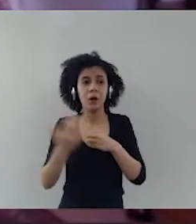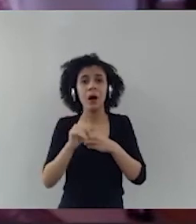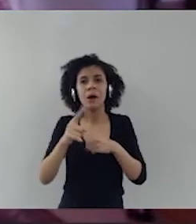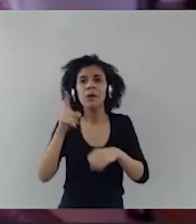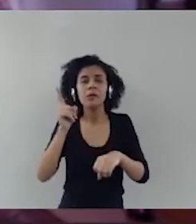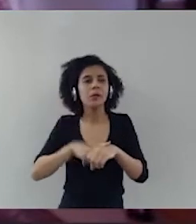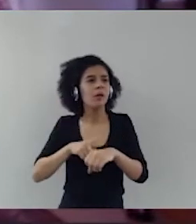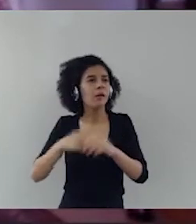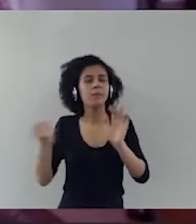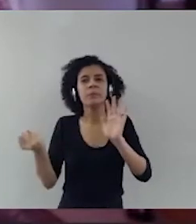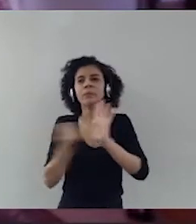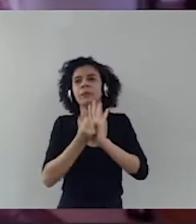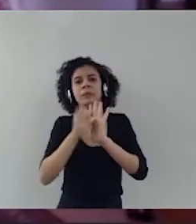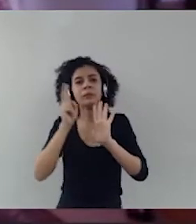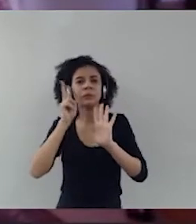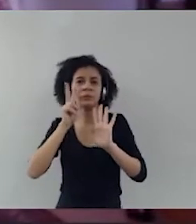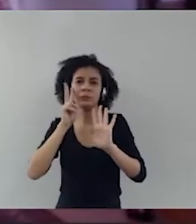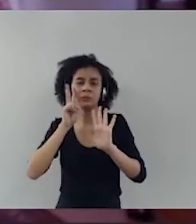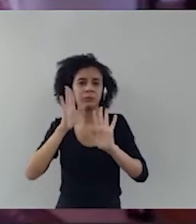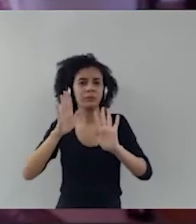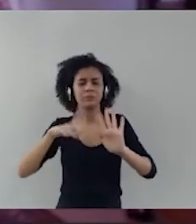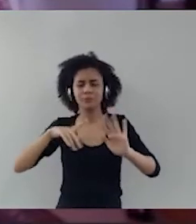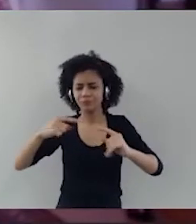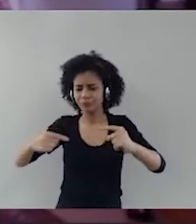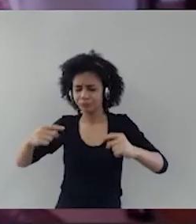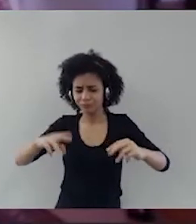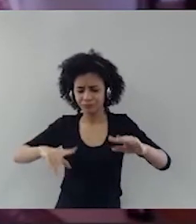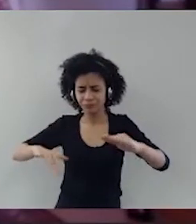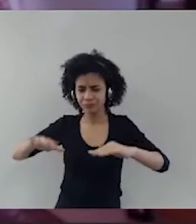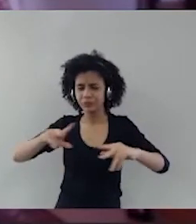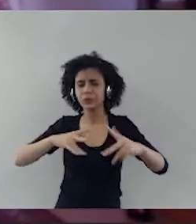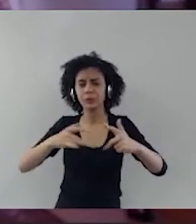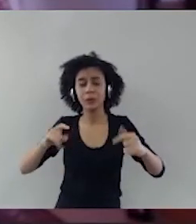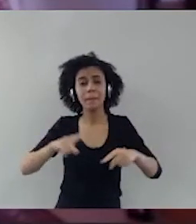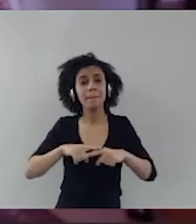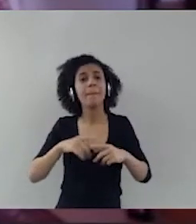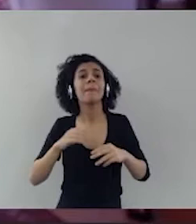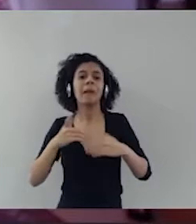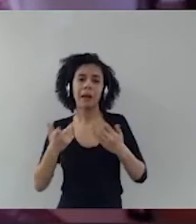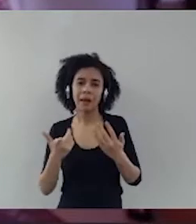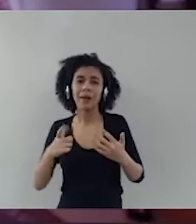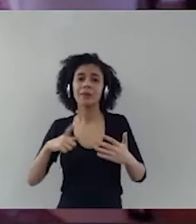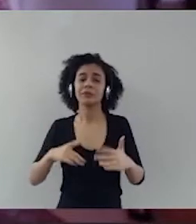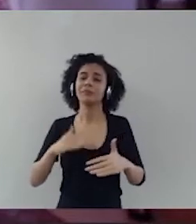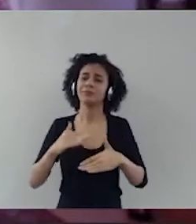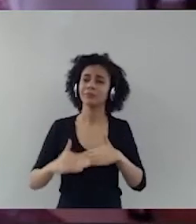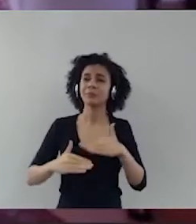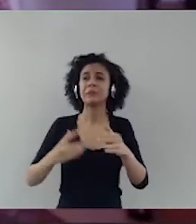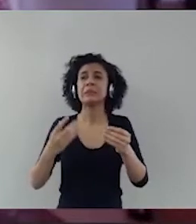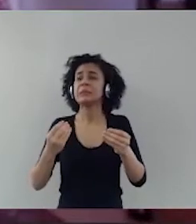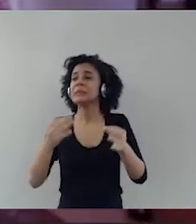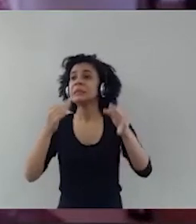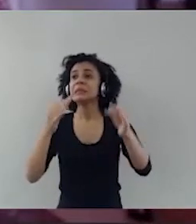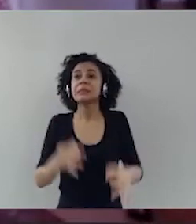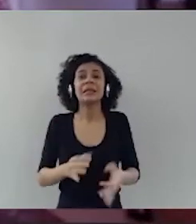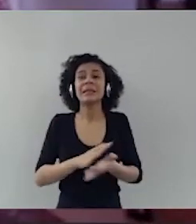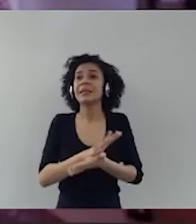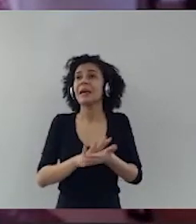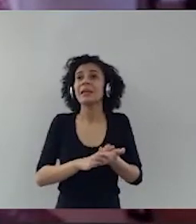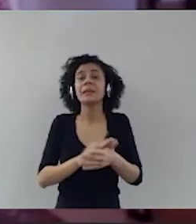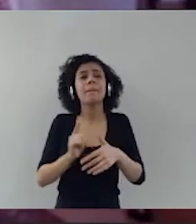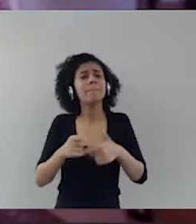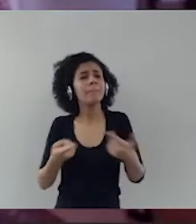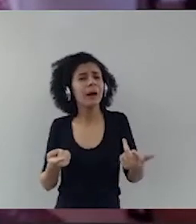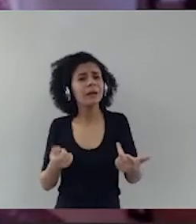fenômeno histórico, sem paralelos nas suas muitas implicações, ainda em andamento, cheio de incertezas, mas já